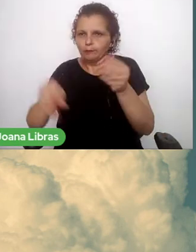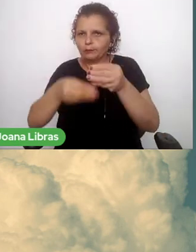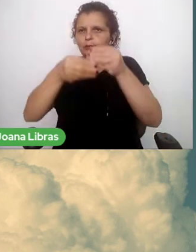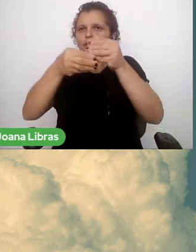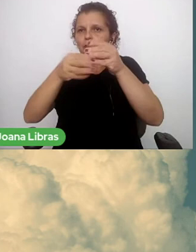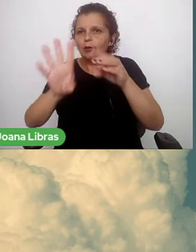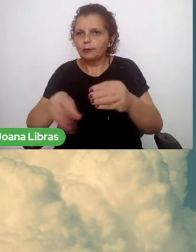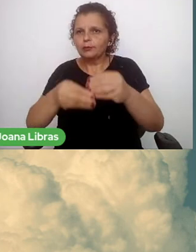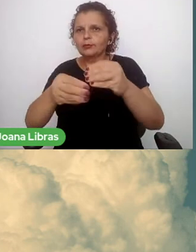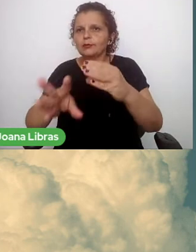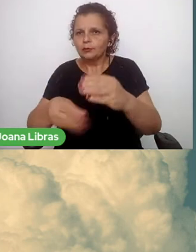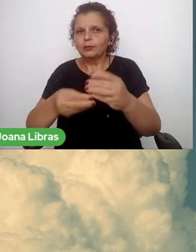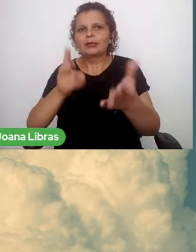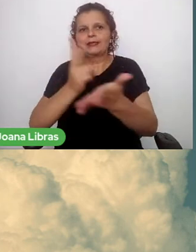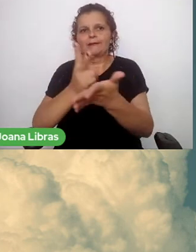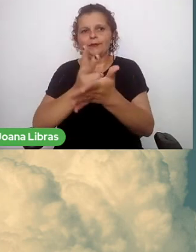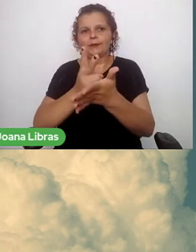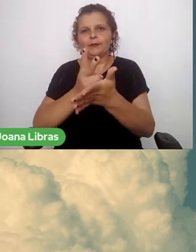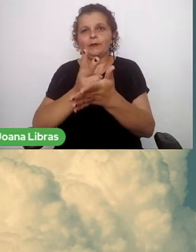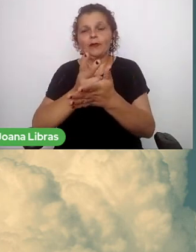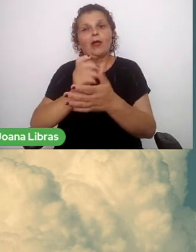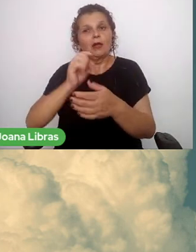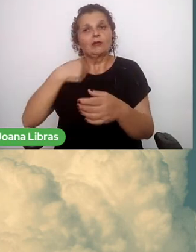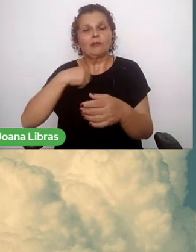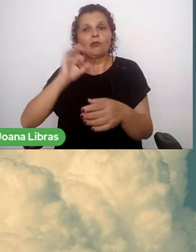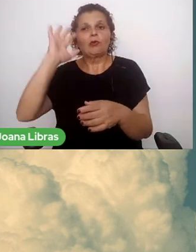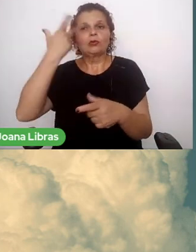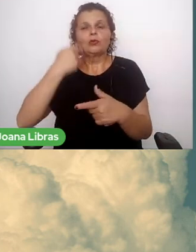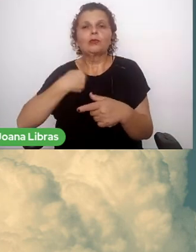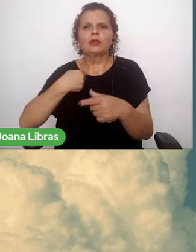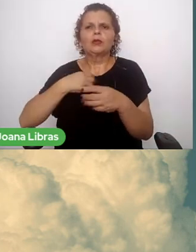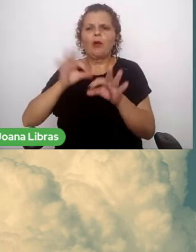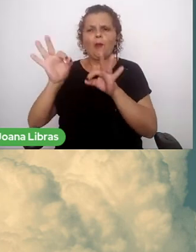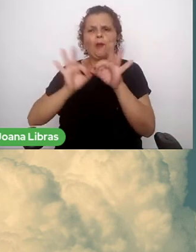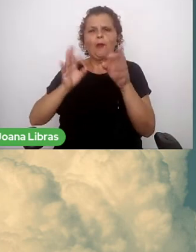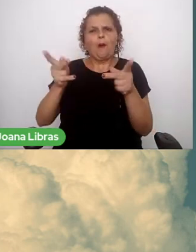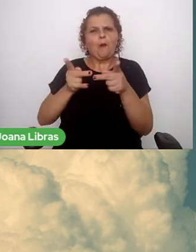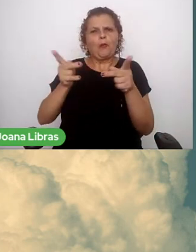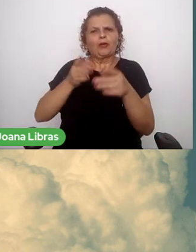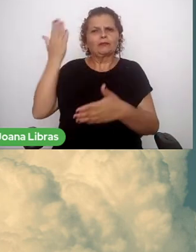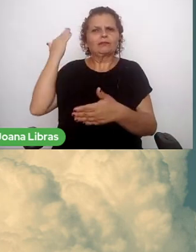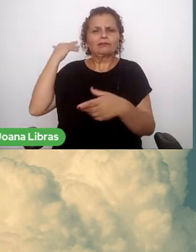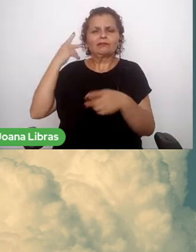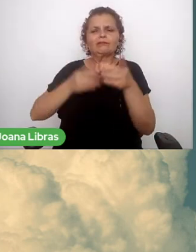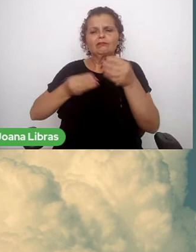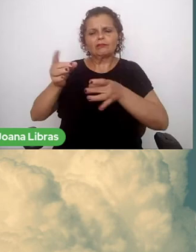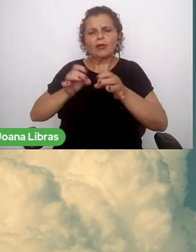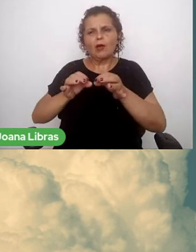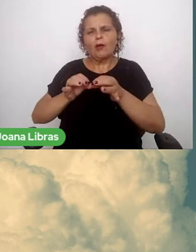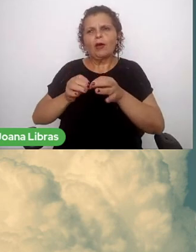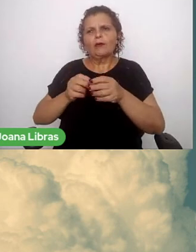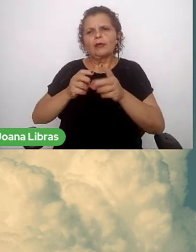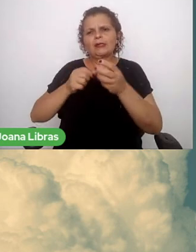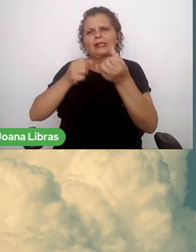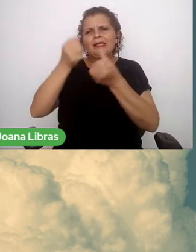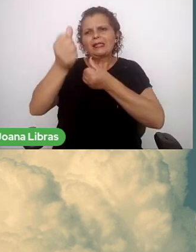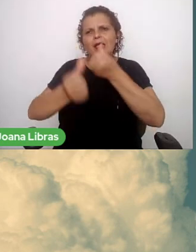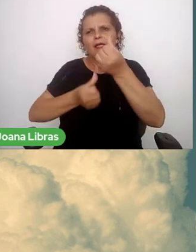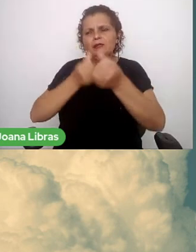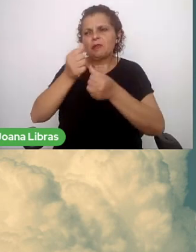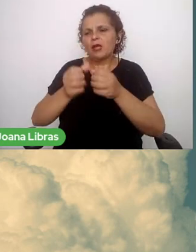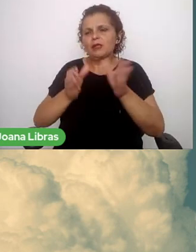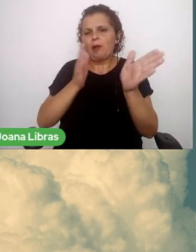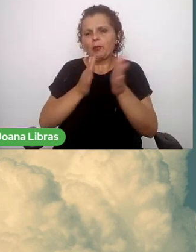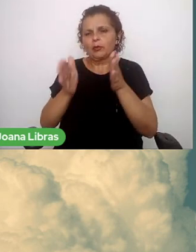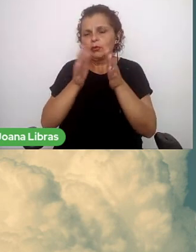você refaz. Então, já aconteceu comigo da gente começar um projeto que ia passar uns 6 meses sem ir para a produção,